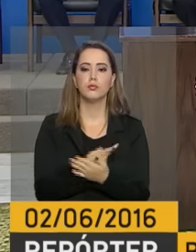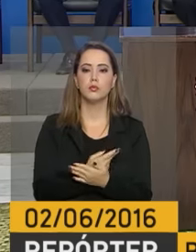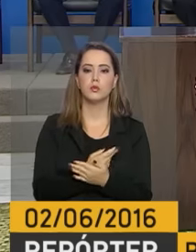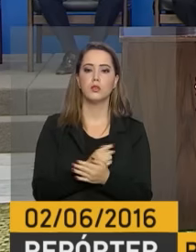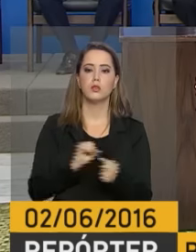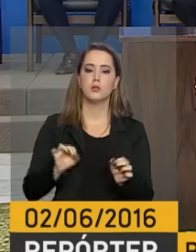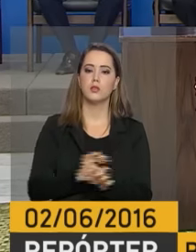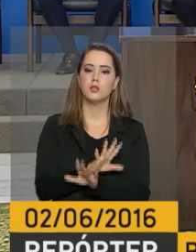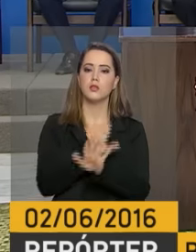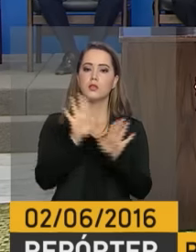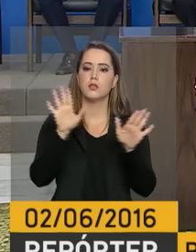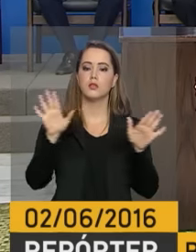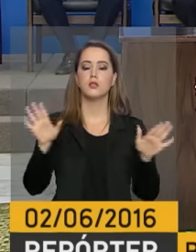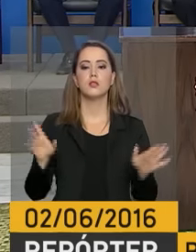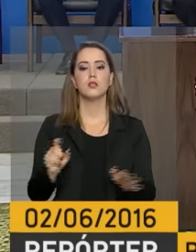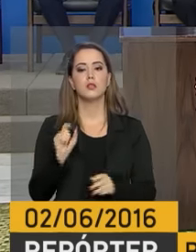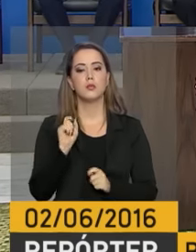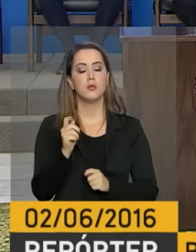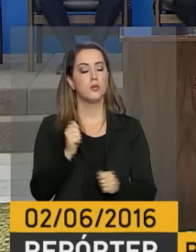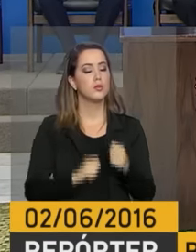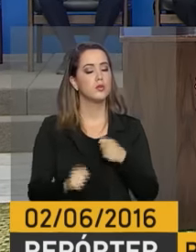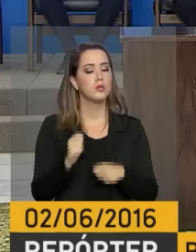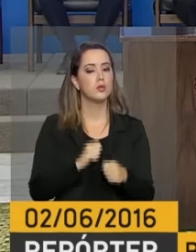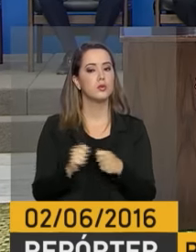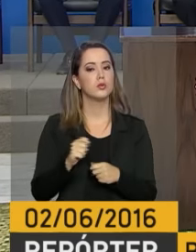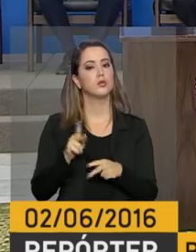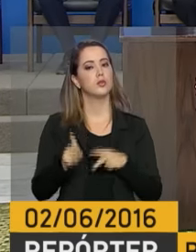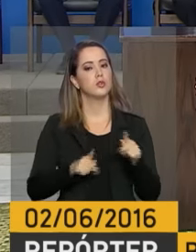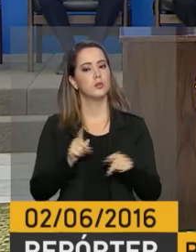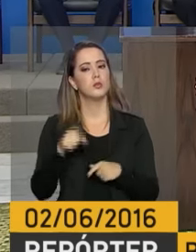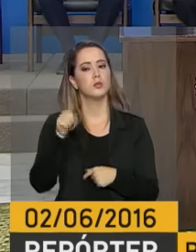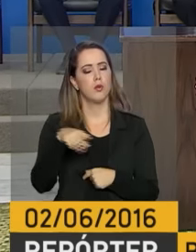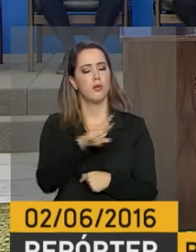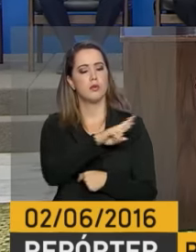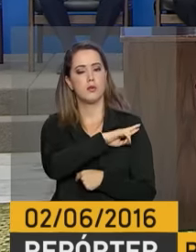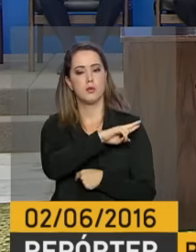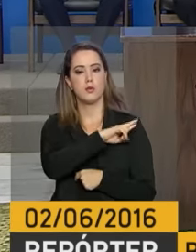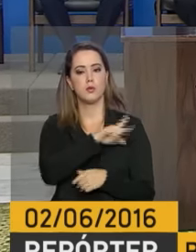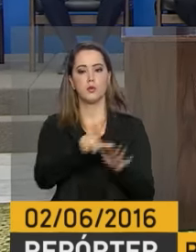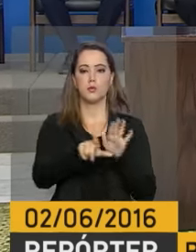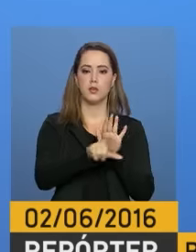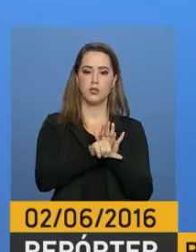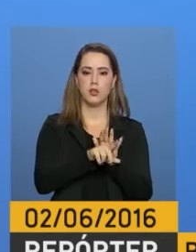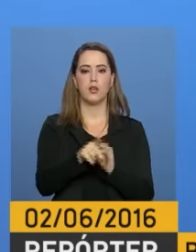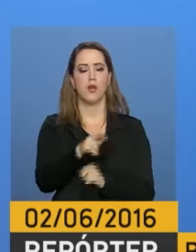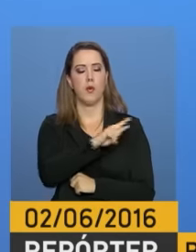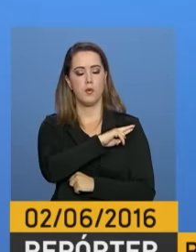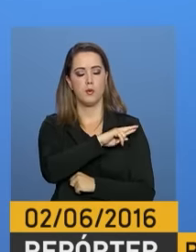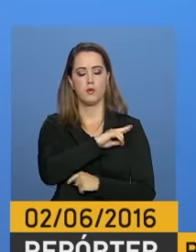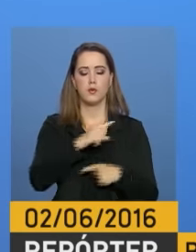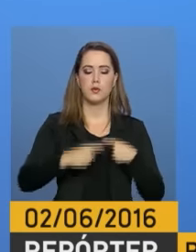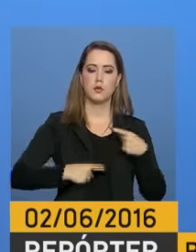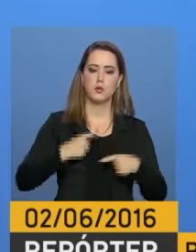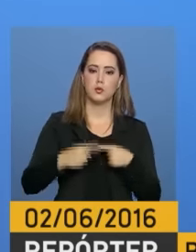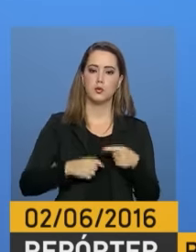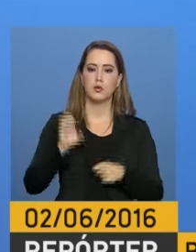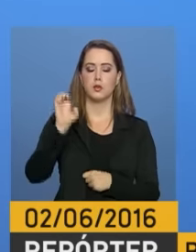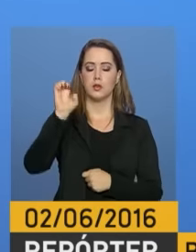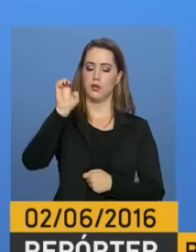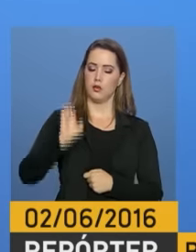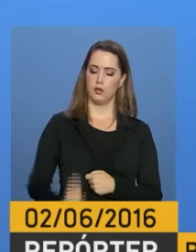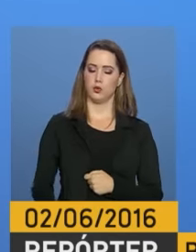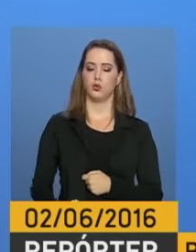públicos. Transparência é dizer responsabilidade legal, responsabilidade política, referência ética